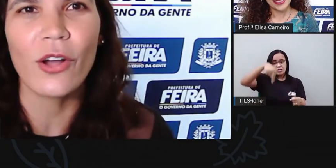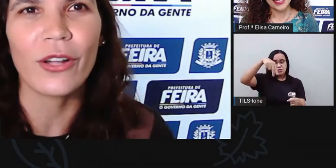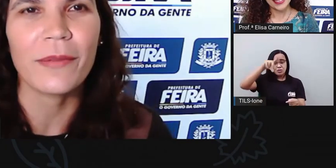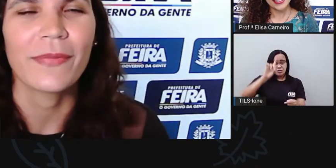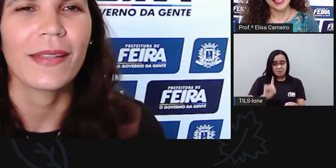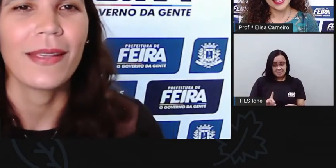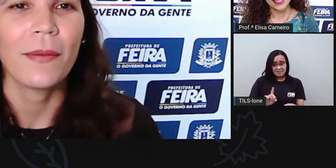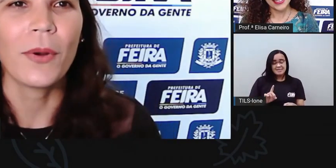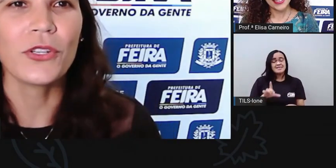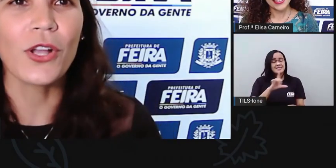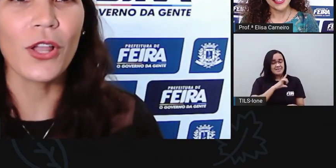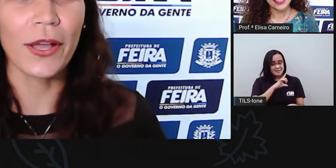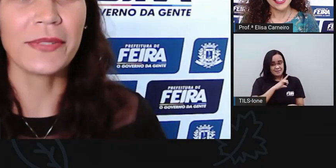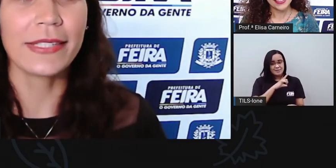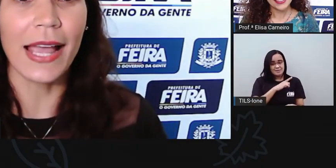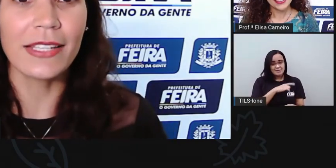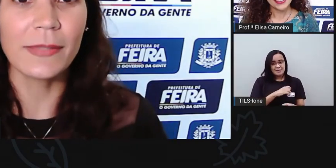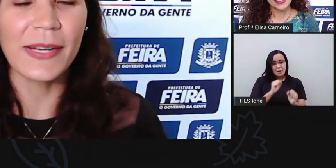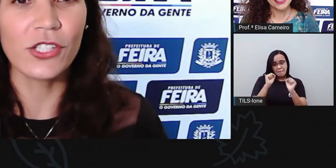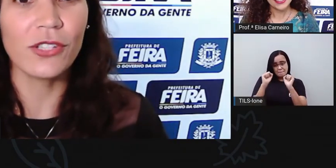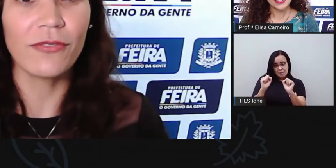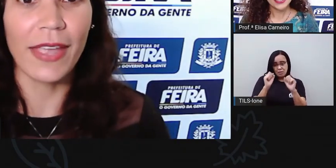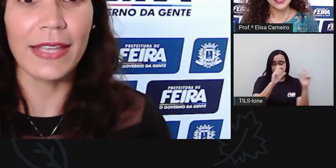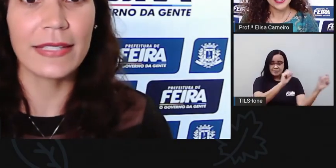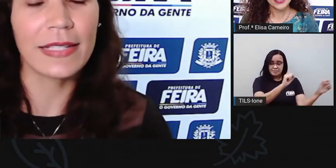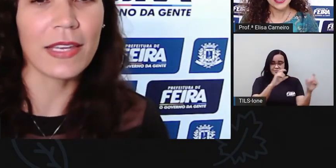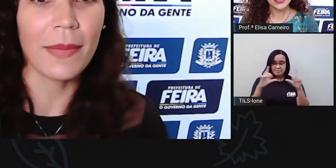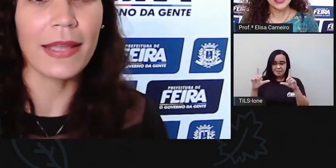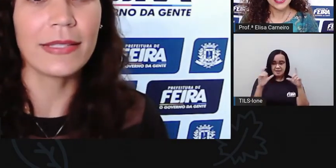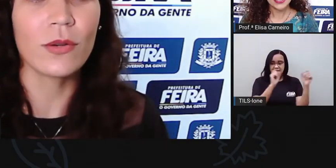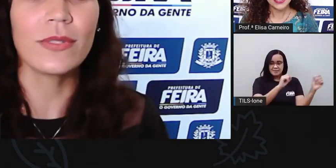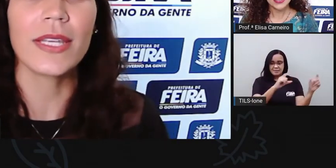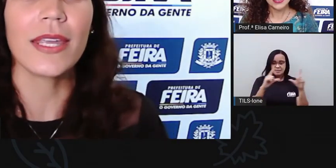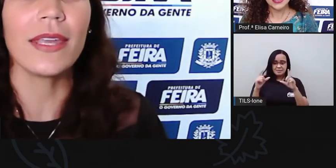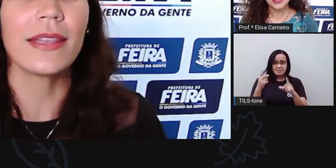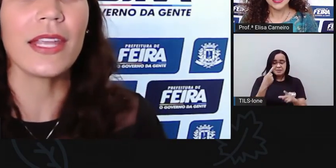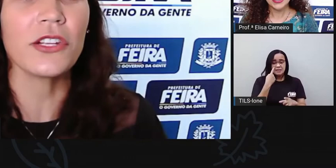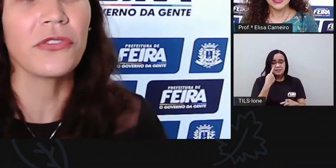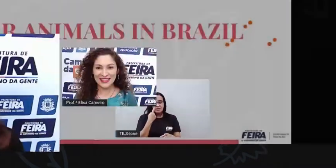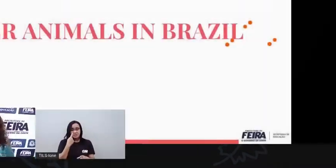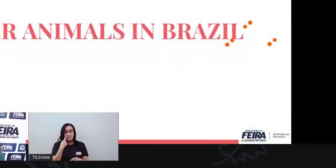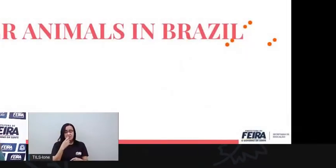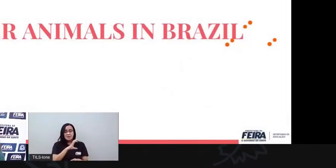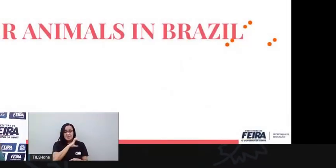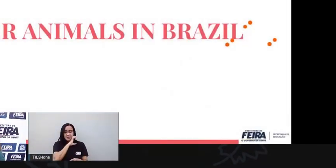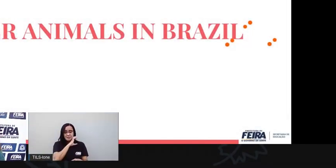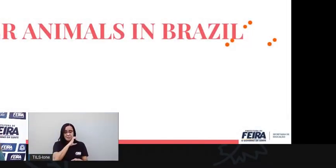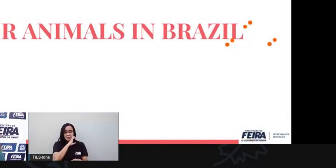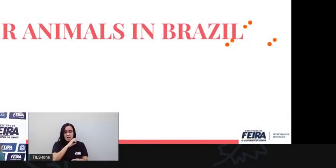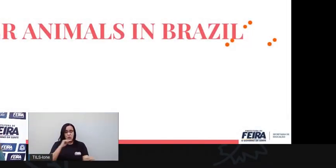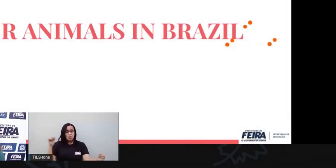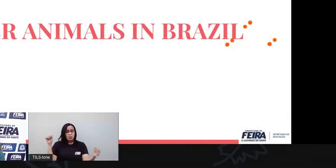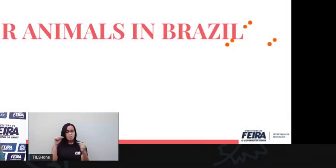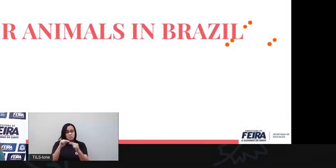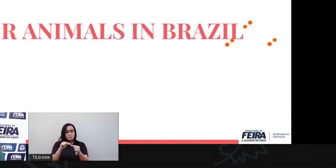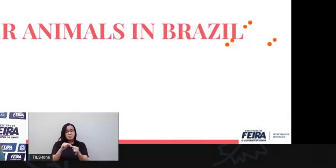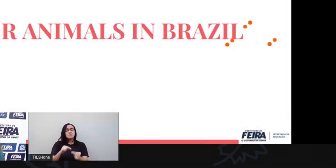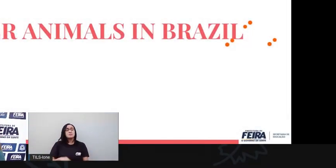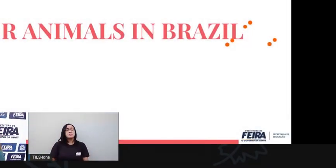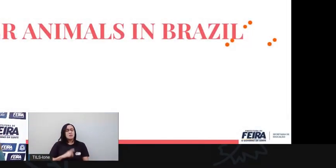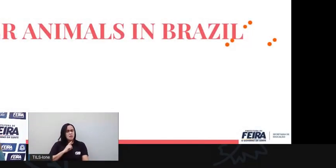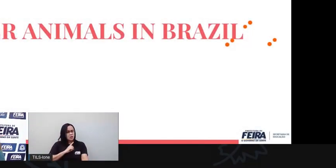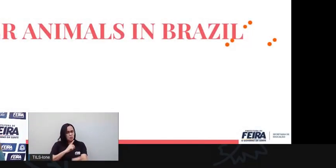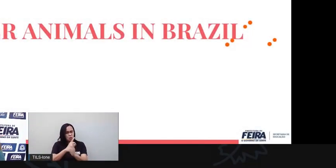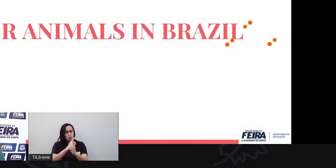dessa história. Pode colocar os slides para a gente ver esses animais e conseguir identificá-los e aprender como é que